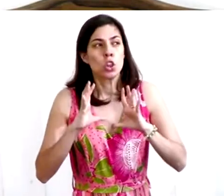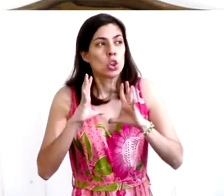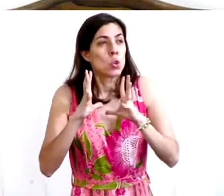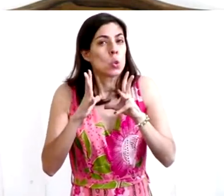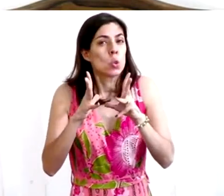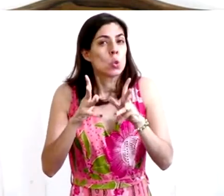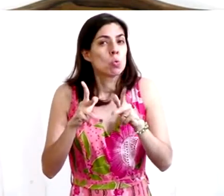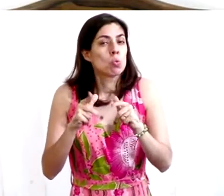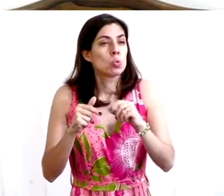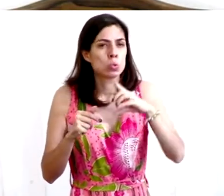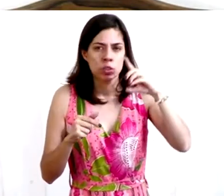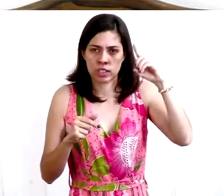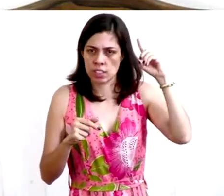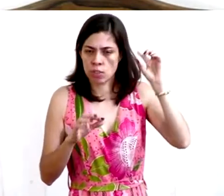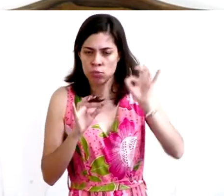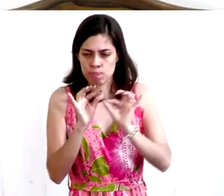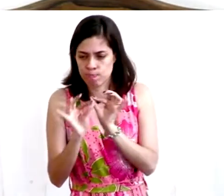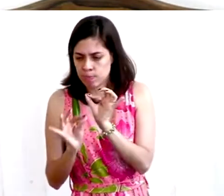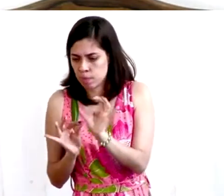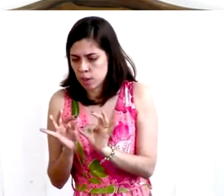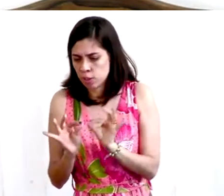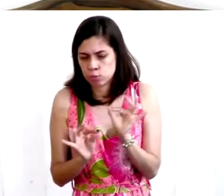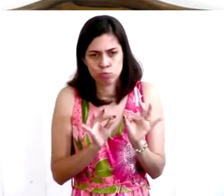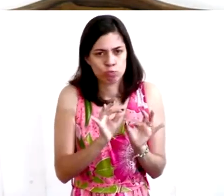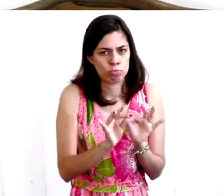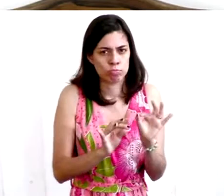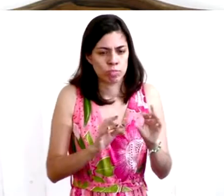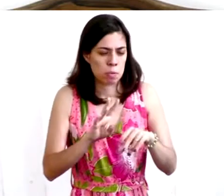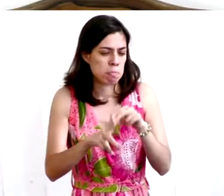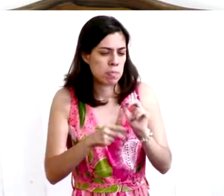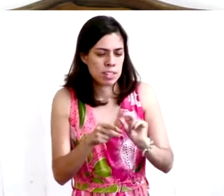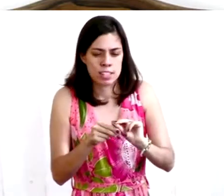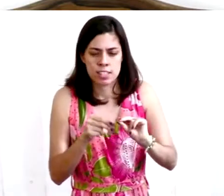foi recebido com o desgosto do homem. Quem